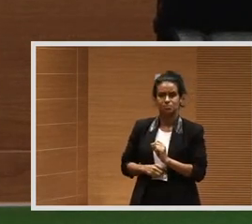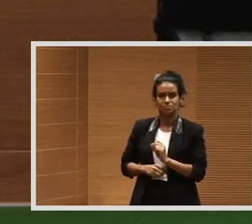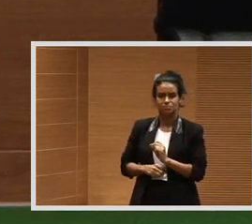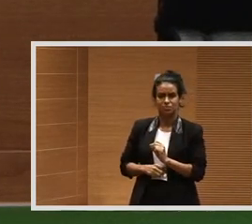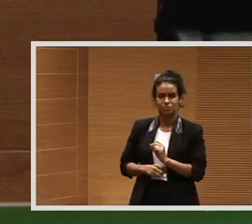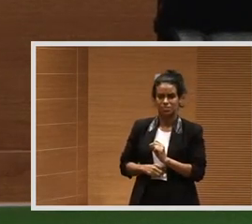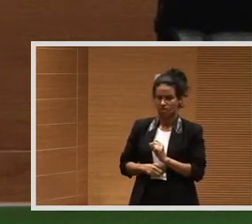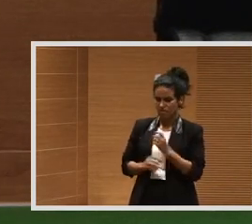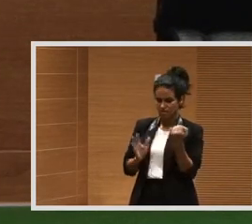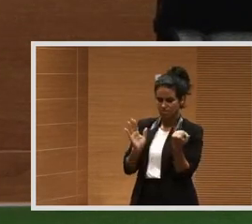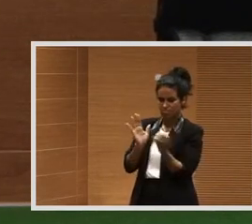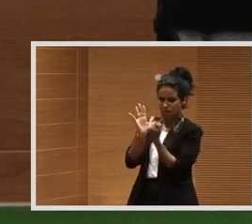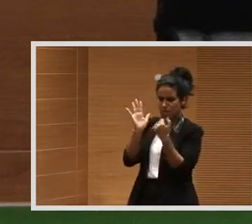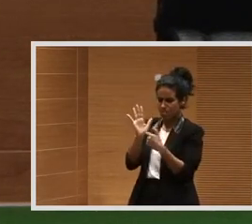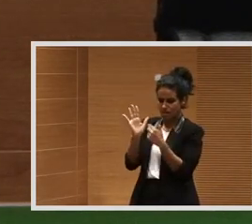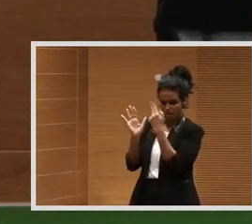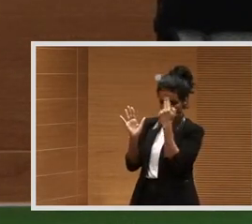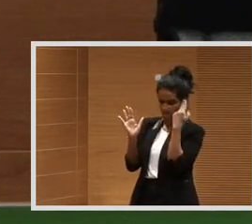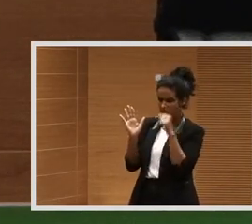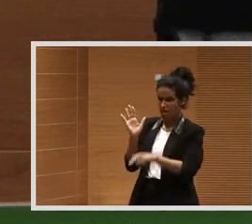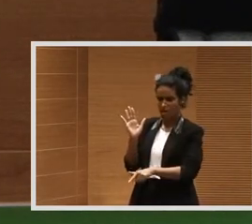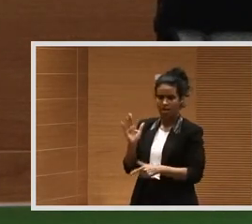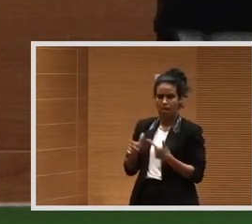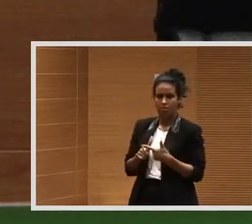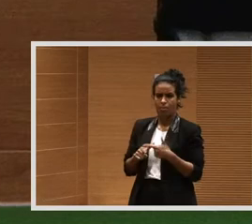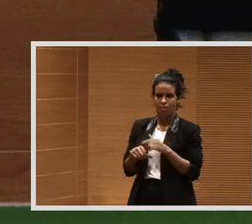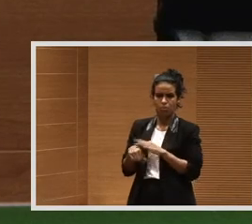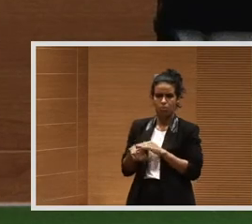Eu já lhe bato um carimbo de transtorno?